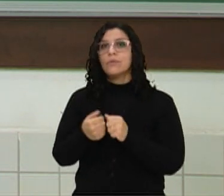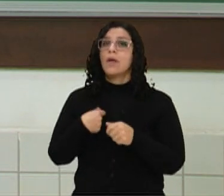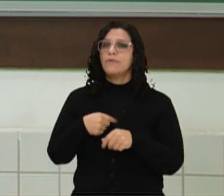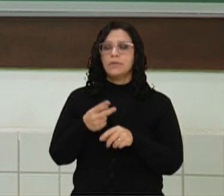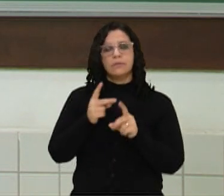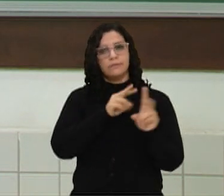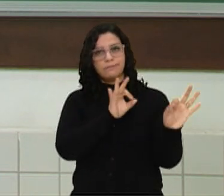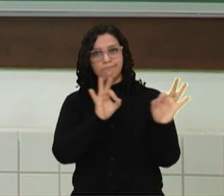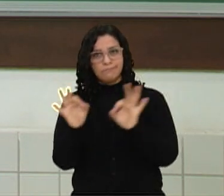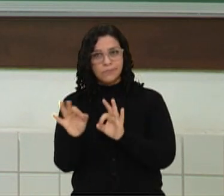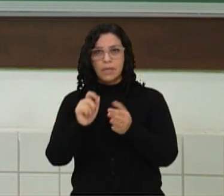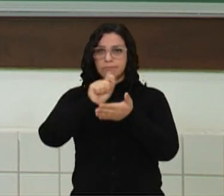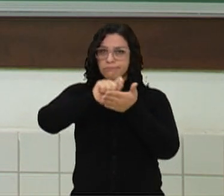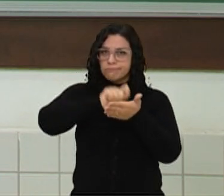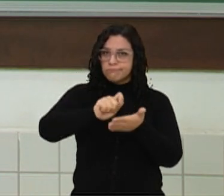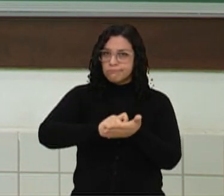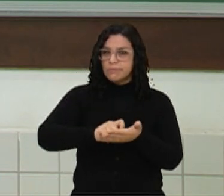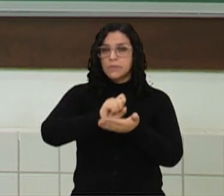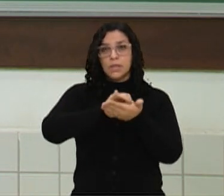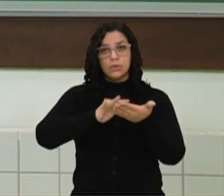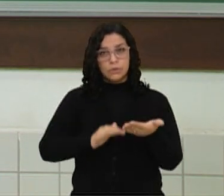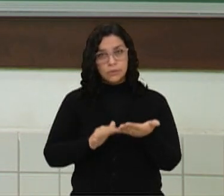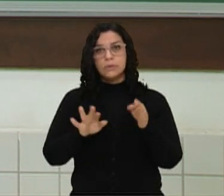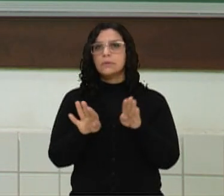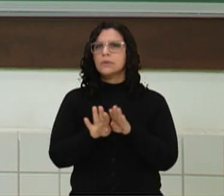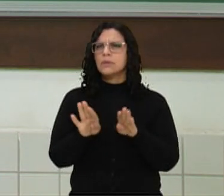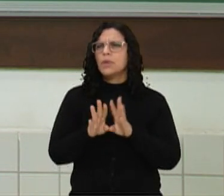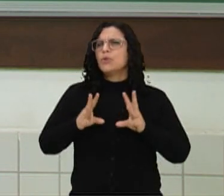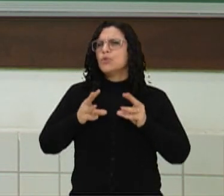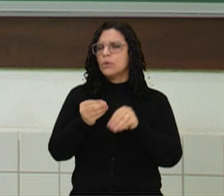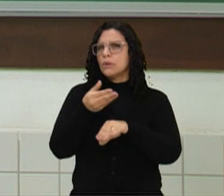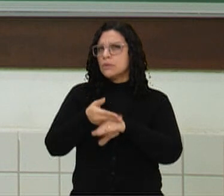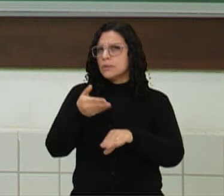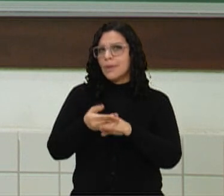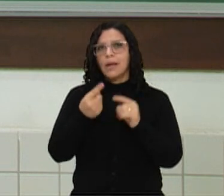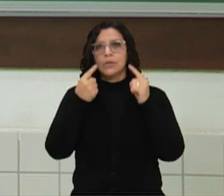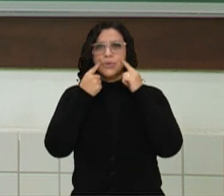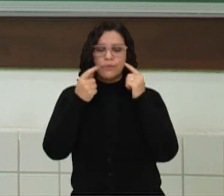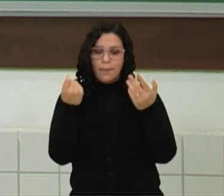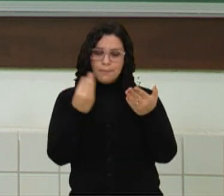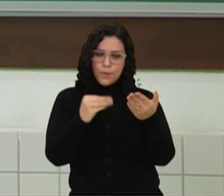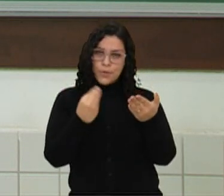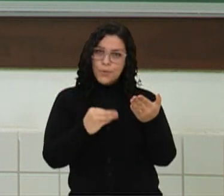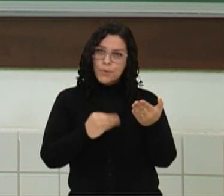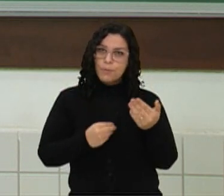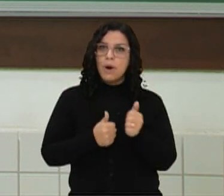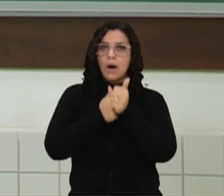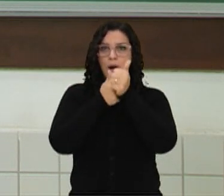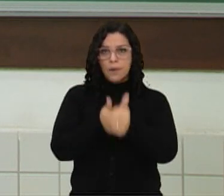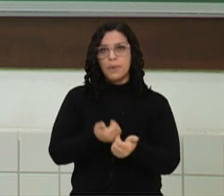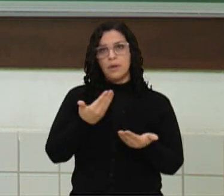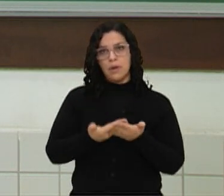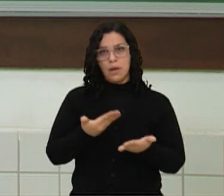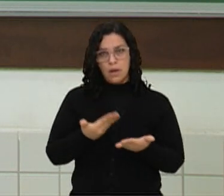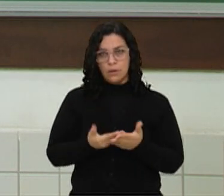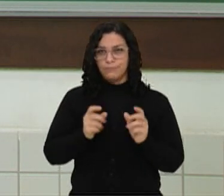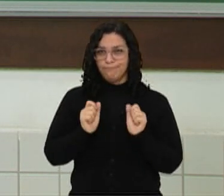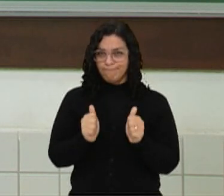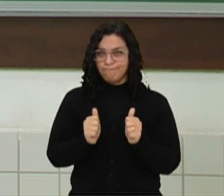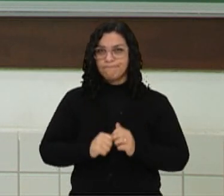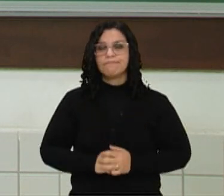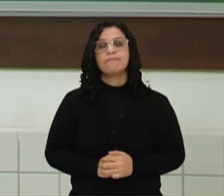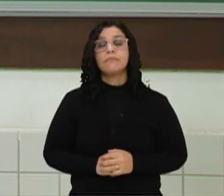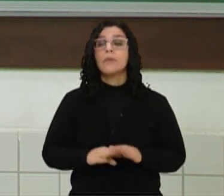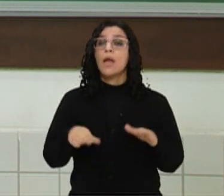para que vocês vão anotando ali exercícios, atividades, dúvidas, enfim, acompanhando de fato a aula com as anotações de